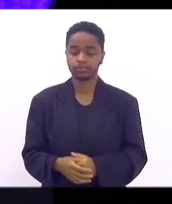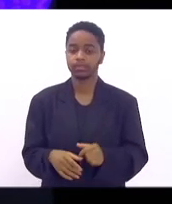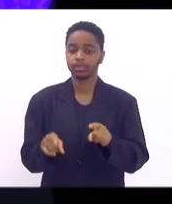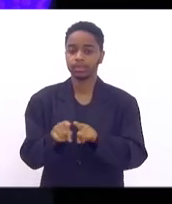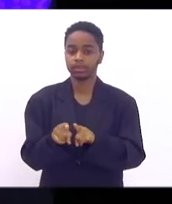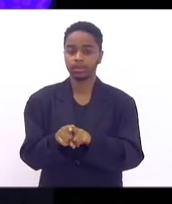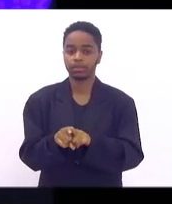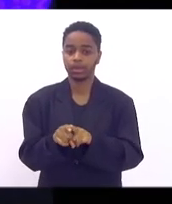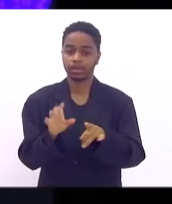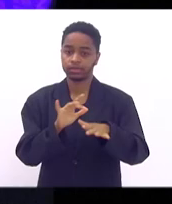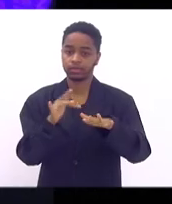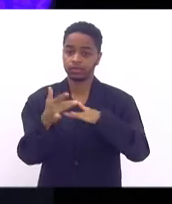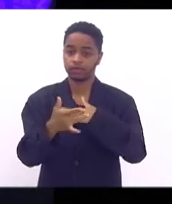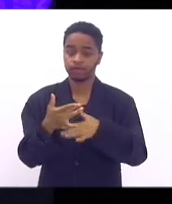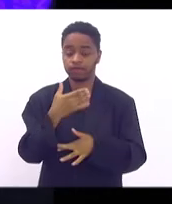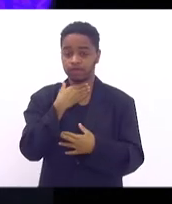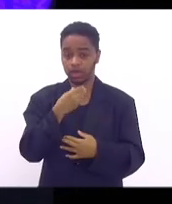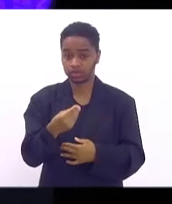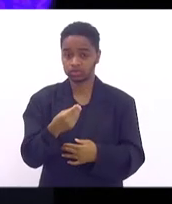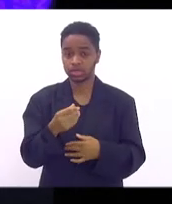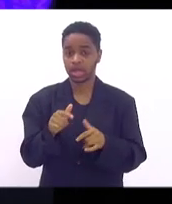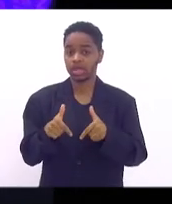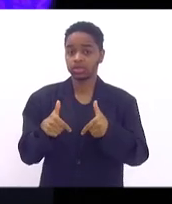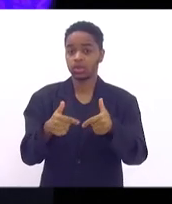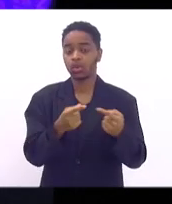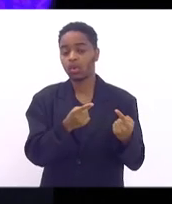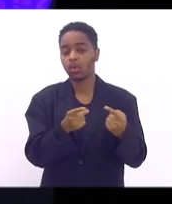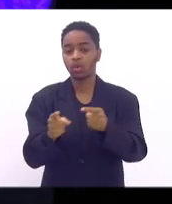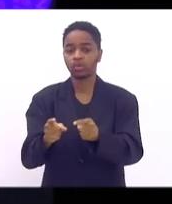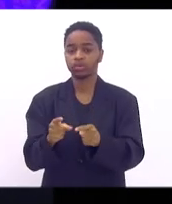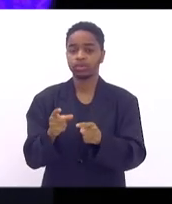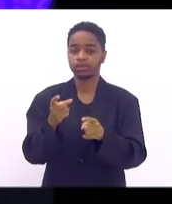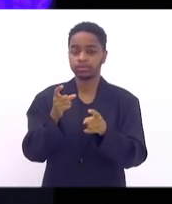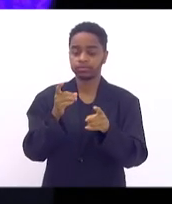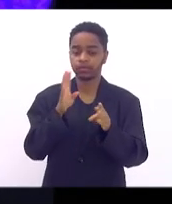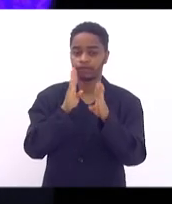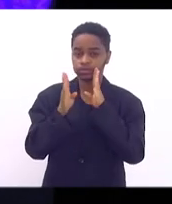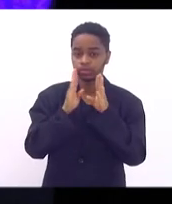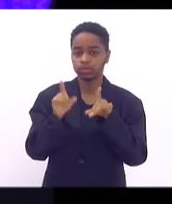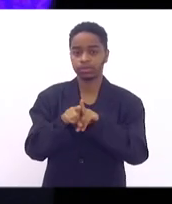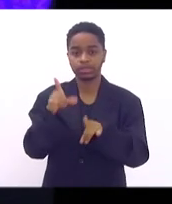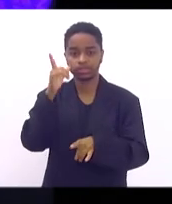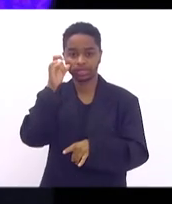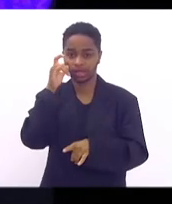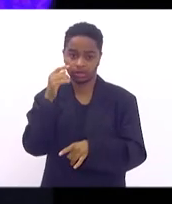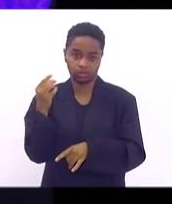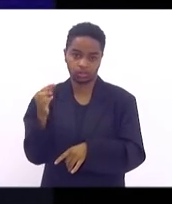falsos, a ação foi contra o Instagram e o Facebook, não contra o sujeito. Pode passar.